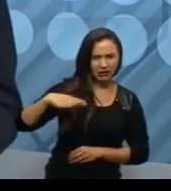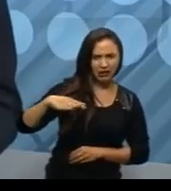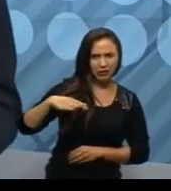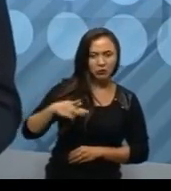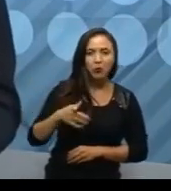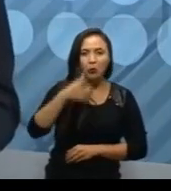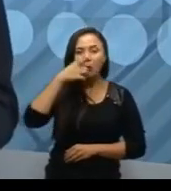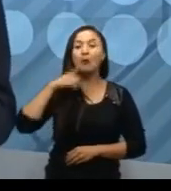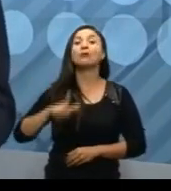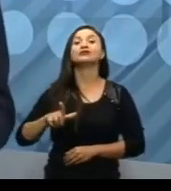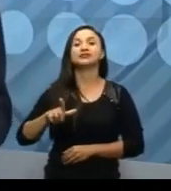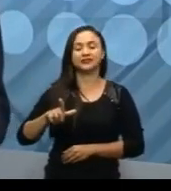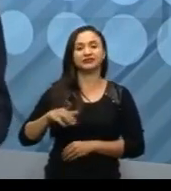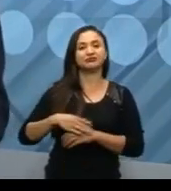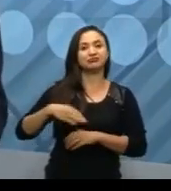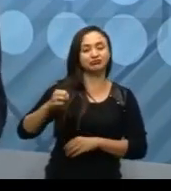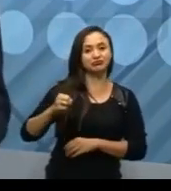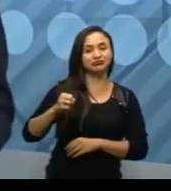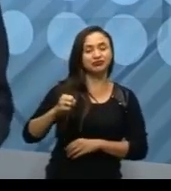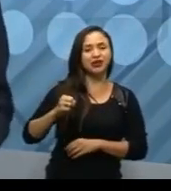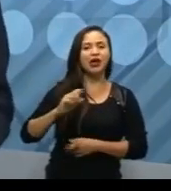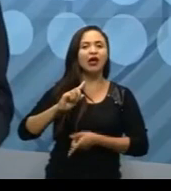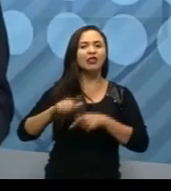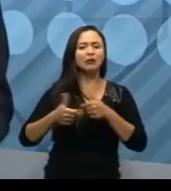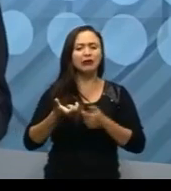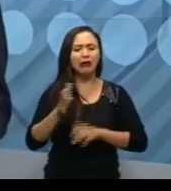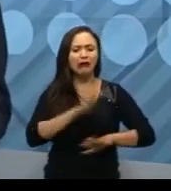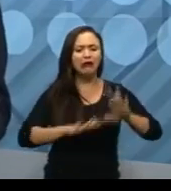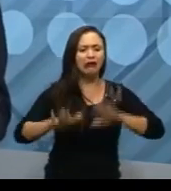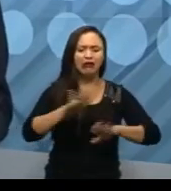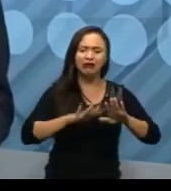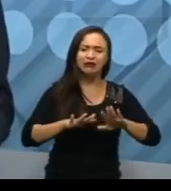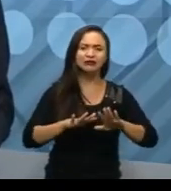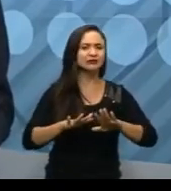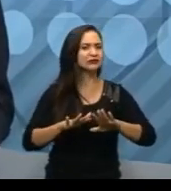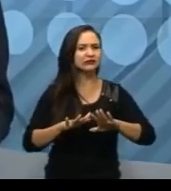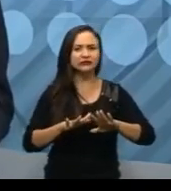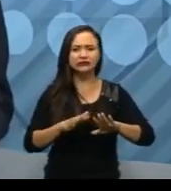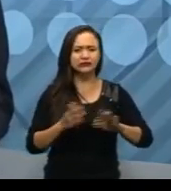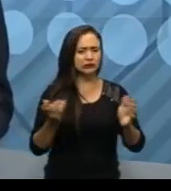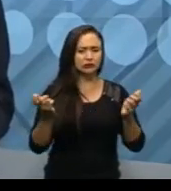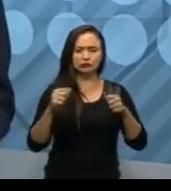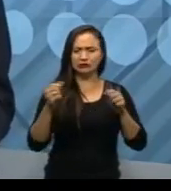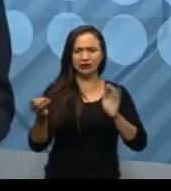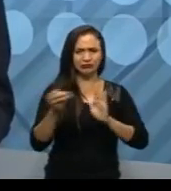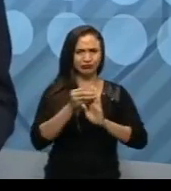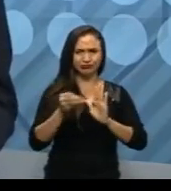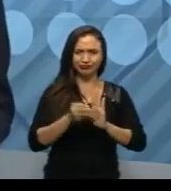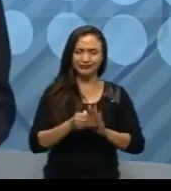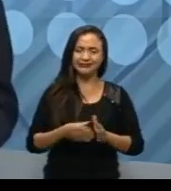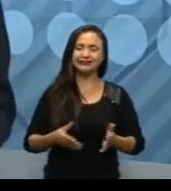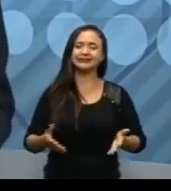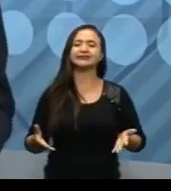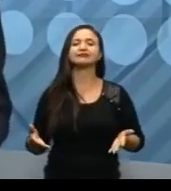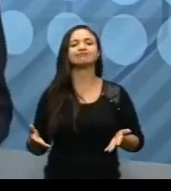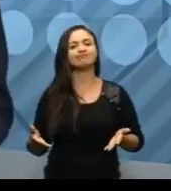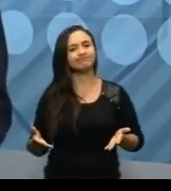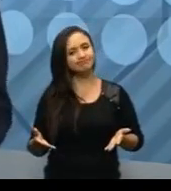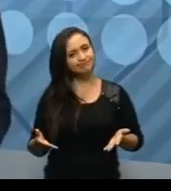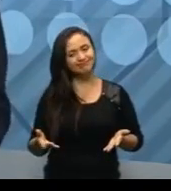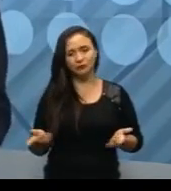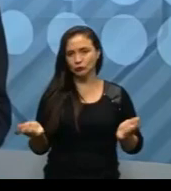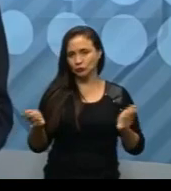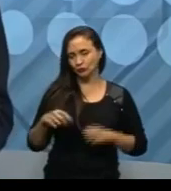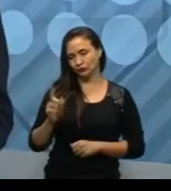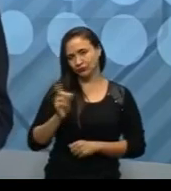essa licitação e depois querer corrigir isso com coisas que não têm justificativa, aí não